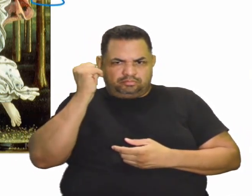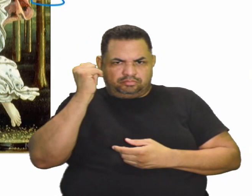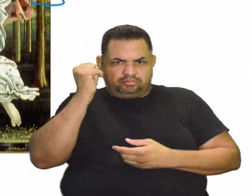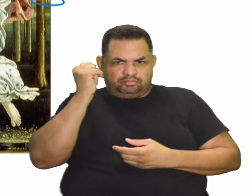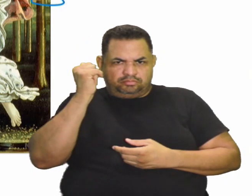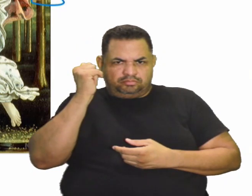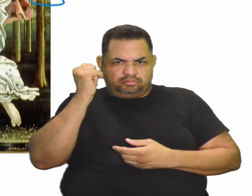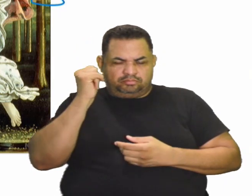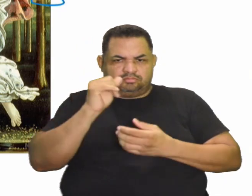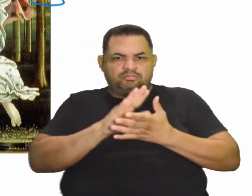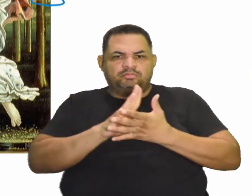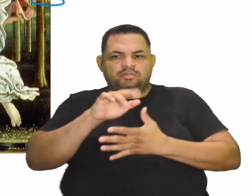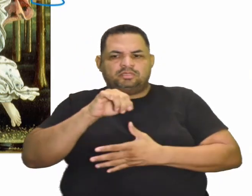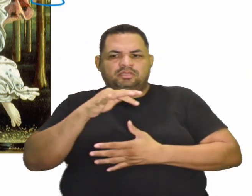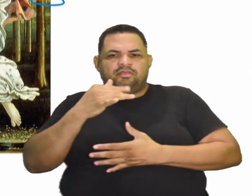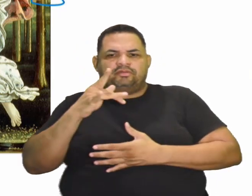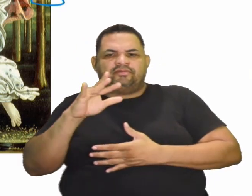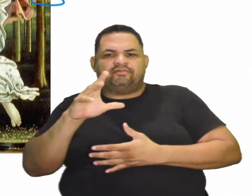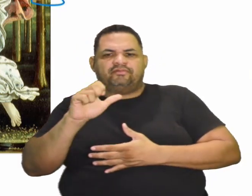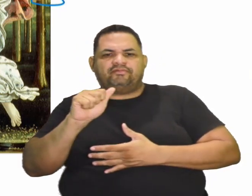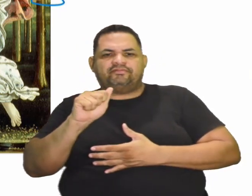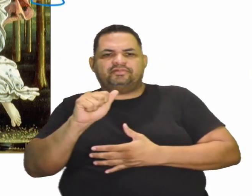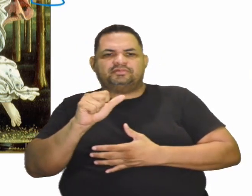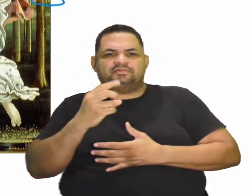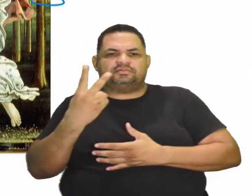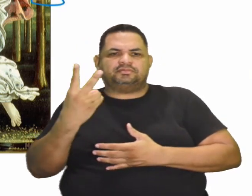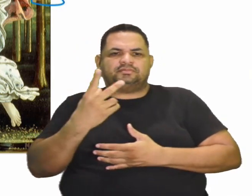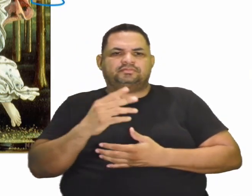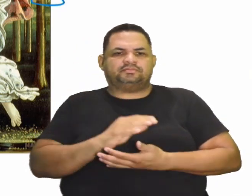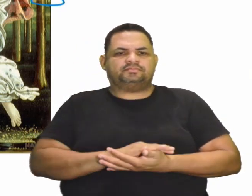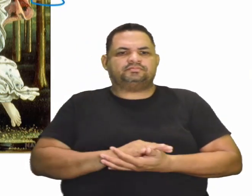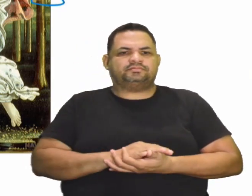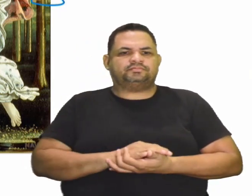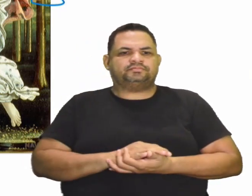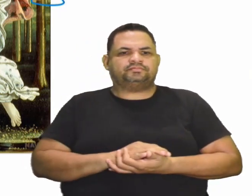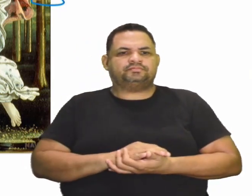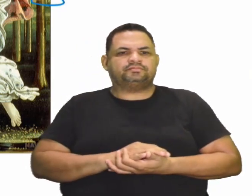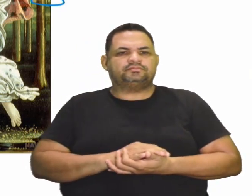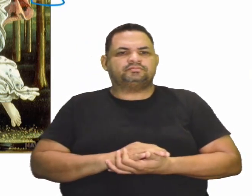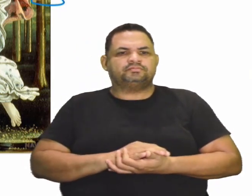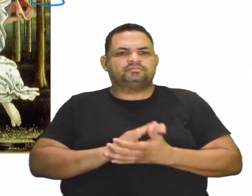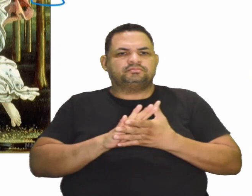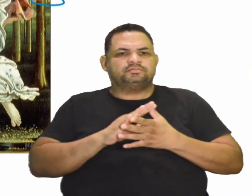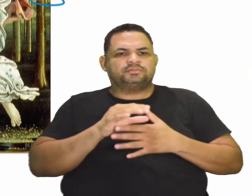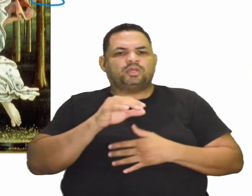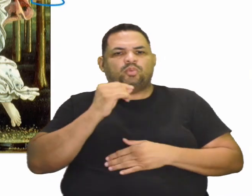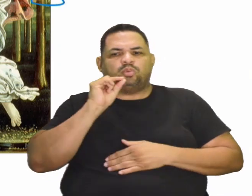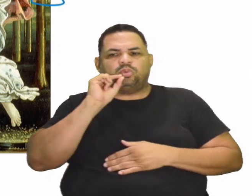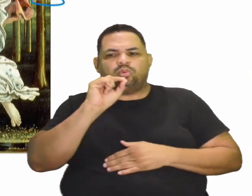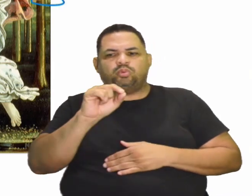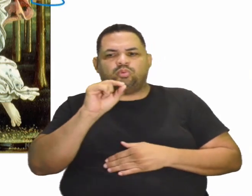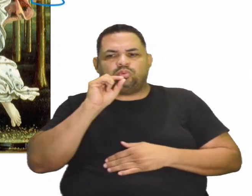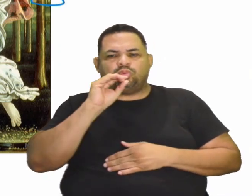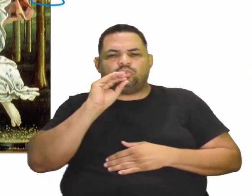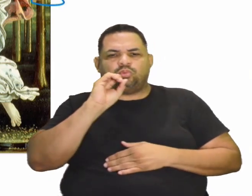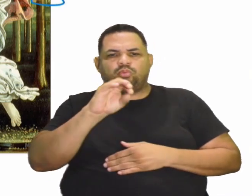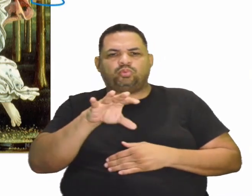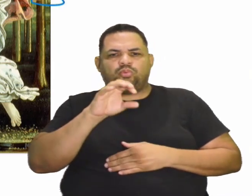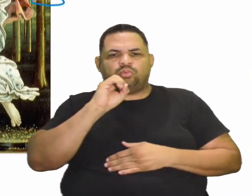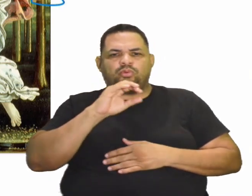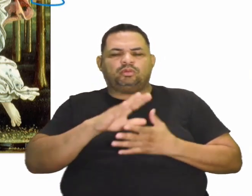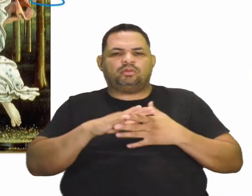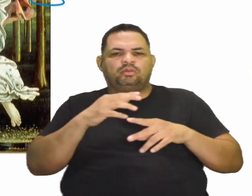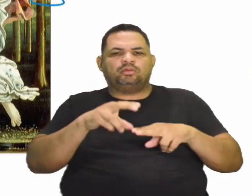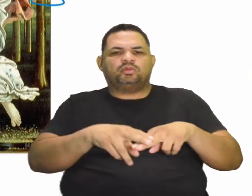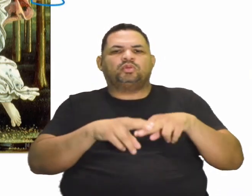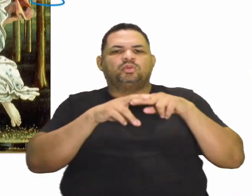uma ninfas, né, são deuses e deusas aqui, ou ninfas, estão soprando, né, por isso que a deusa está